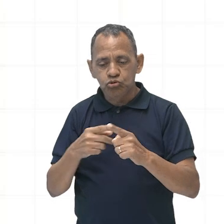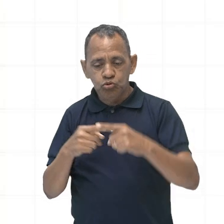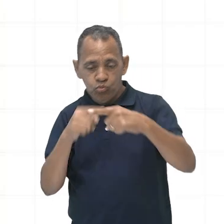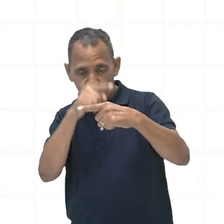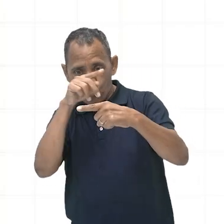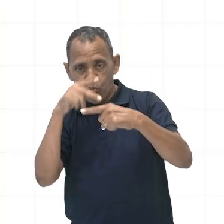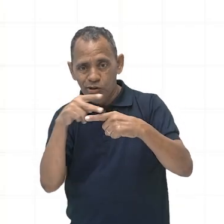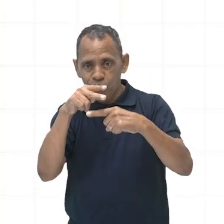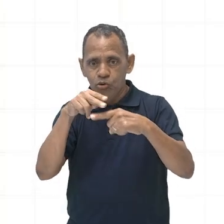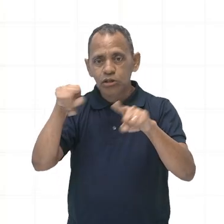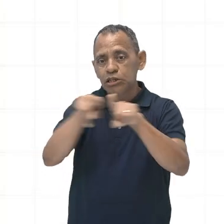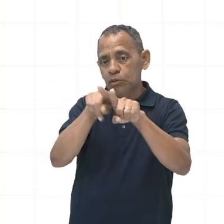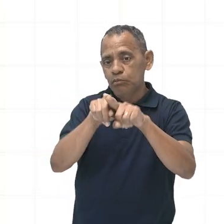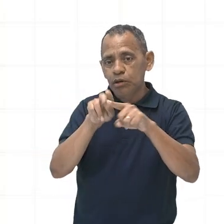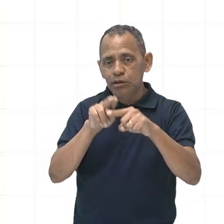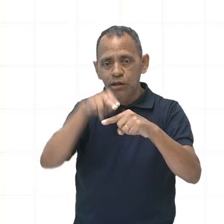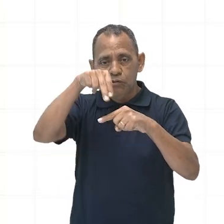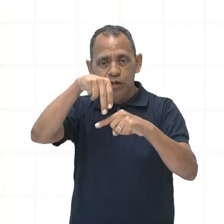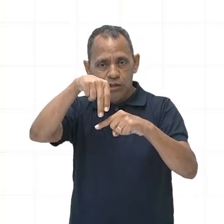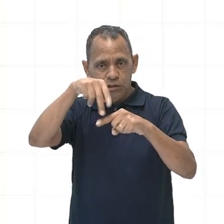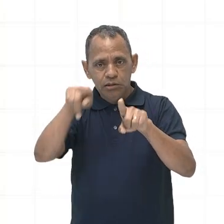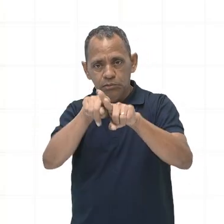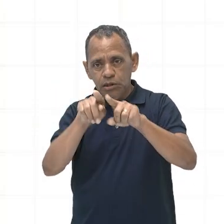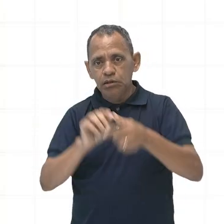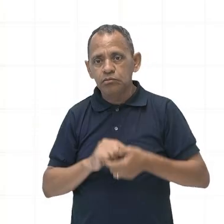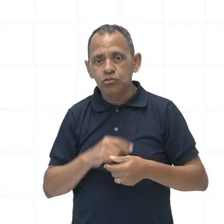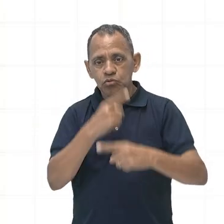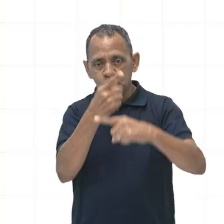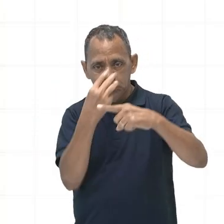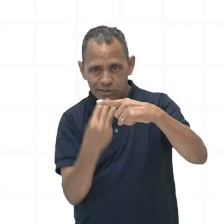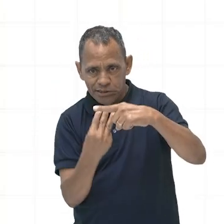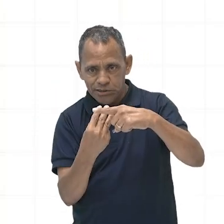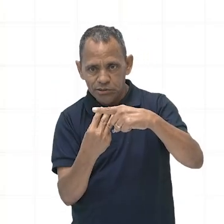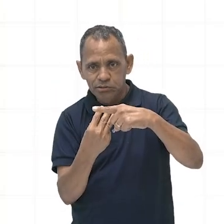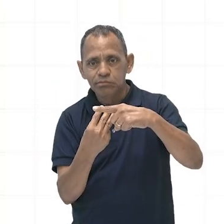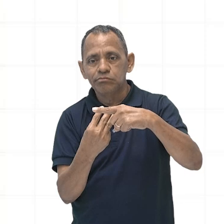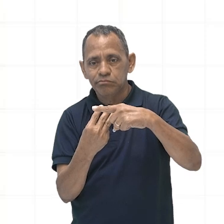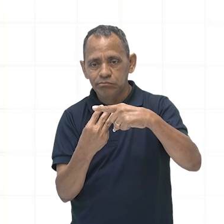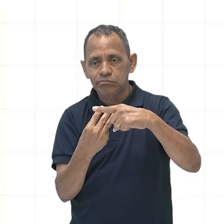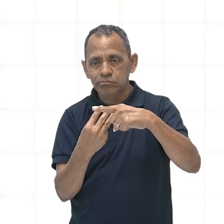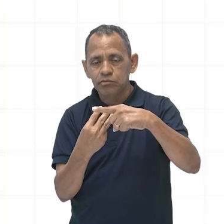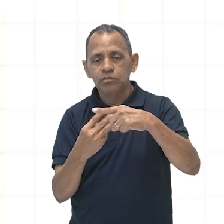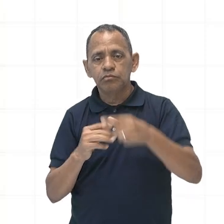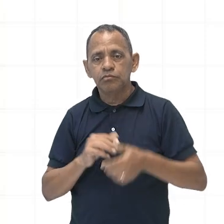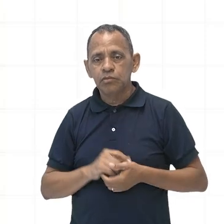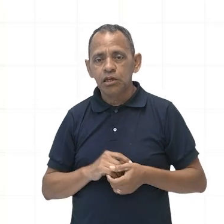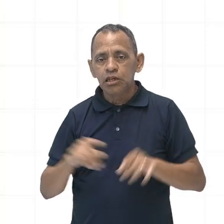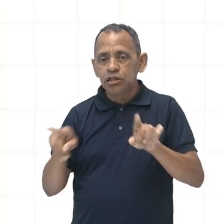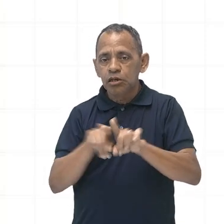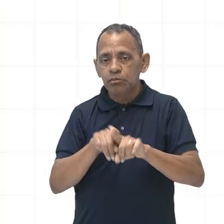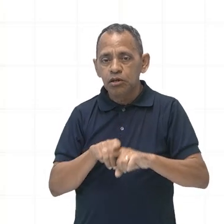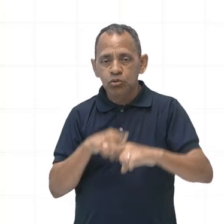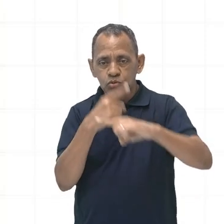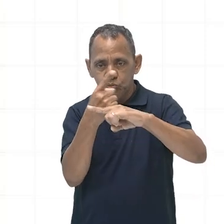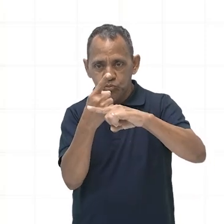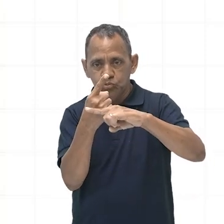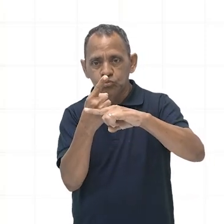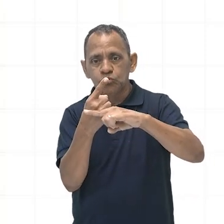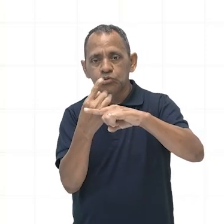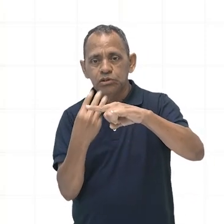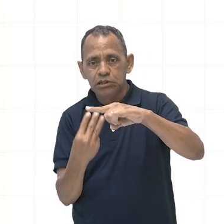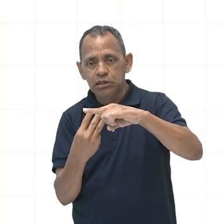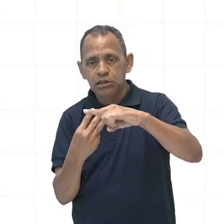1 elevado a 1/3 e 27 elevado a 1/3. 1 elevado a 1/3 é a mesma coisa que